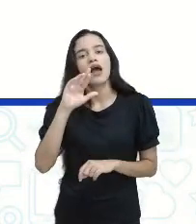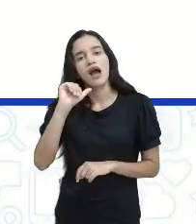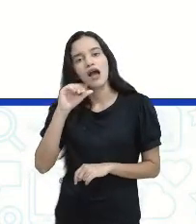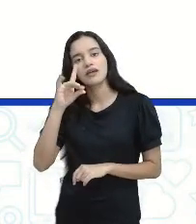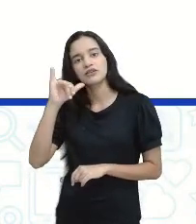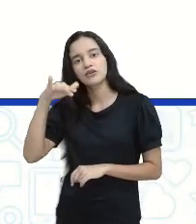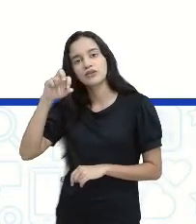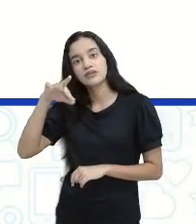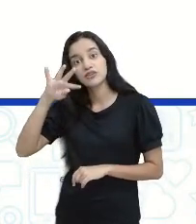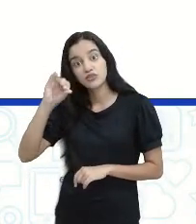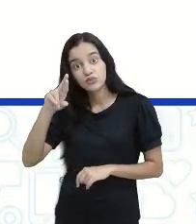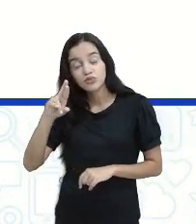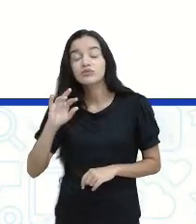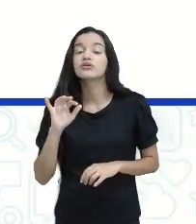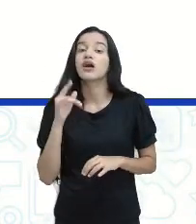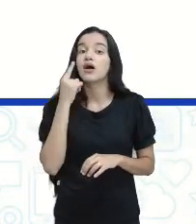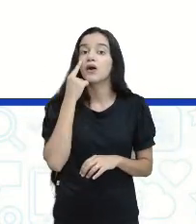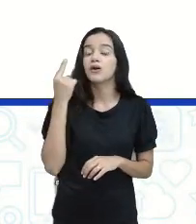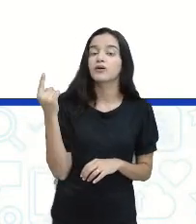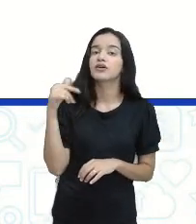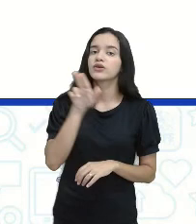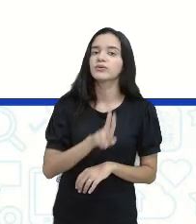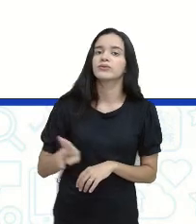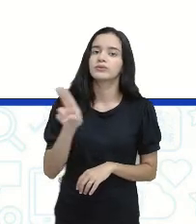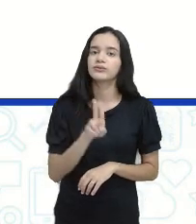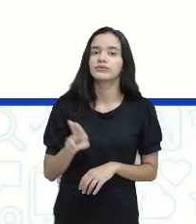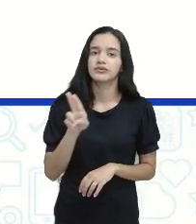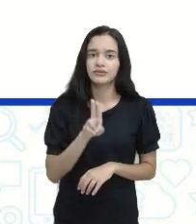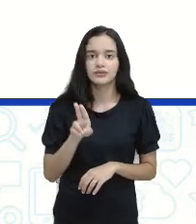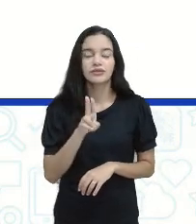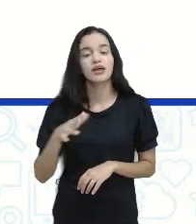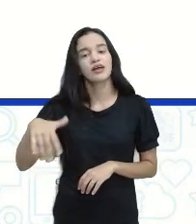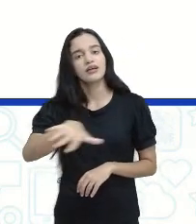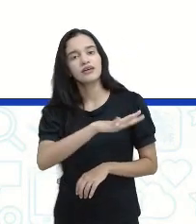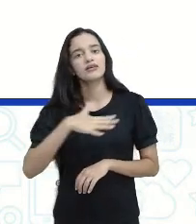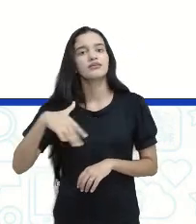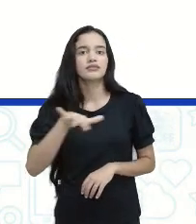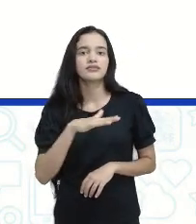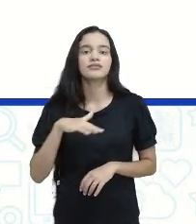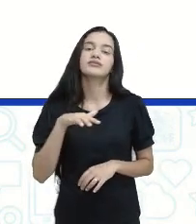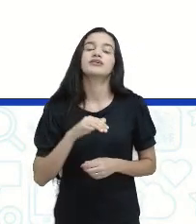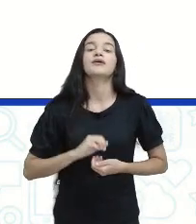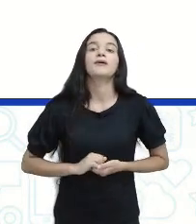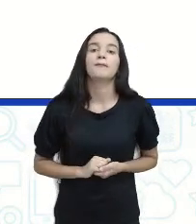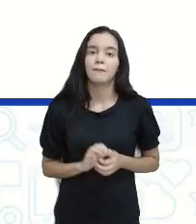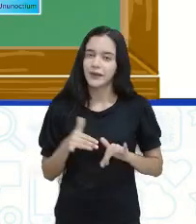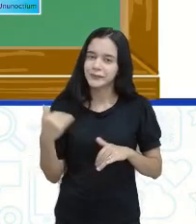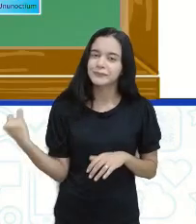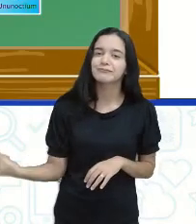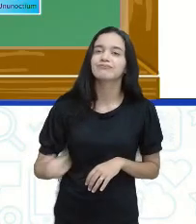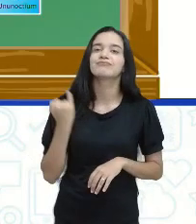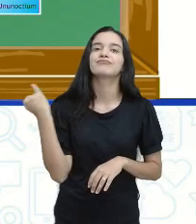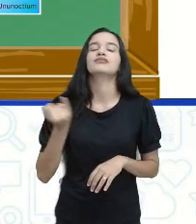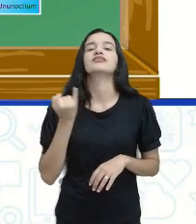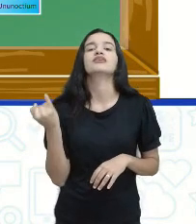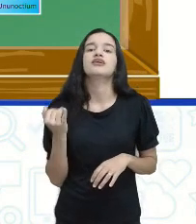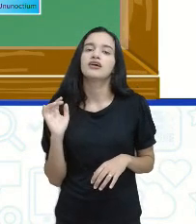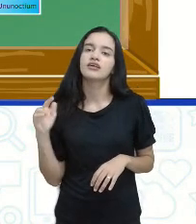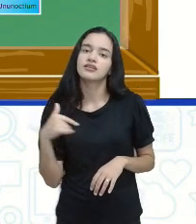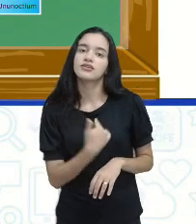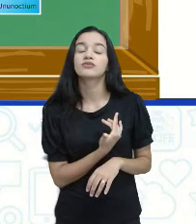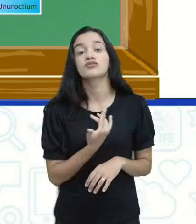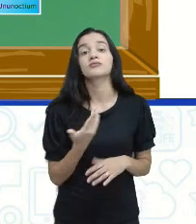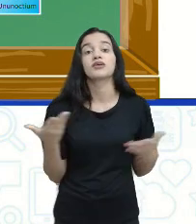né? E o exemplo disso é o urânio e o plutônio aí utilizado, né? Nessa parte de radioatividade, né? Muito importante. E aí, gente, a gente